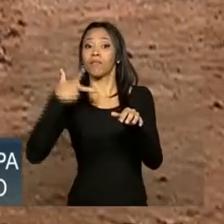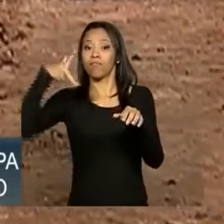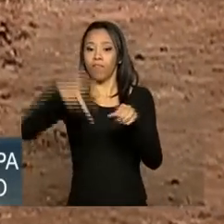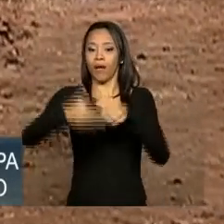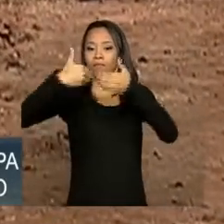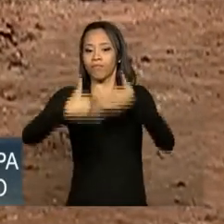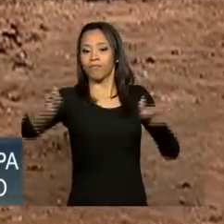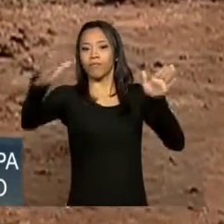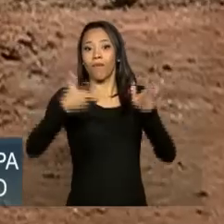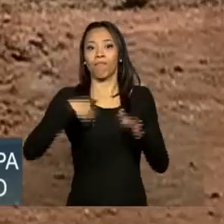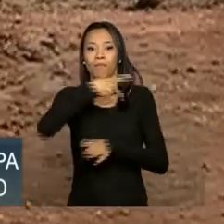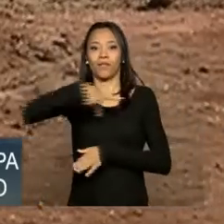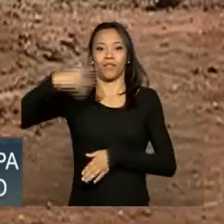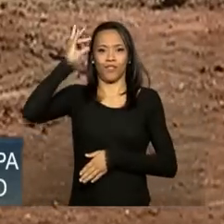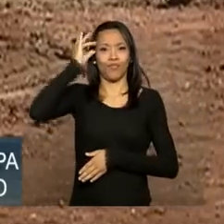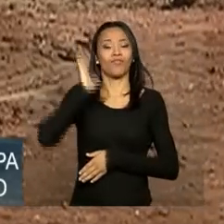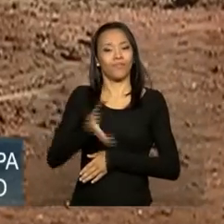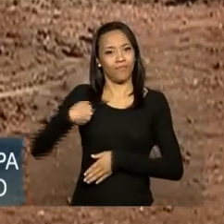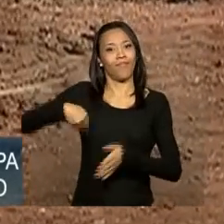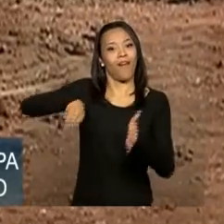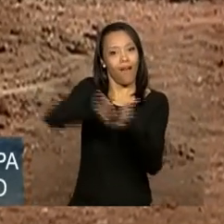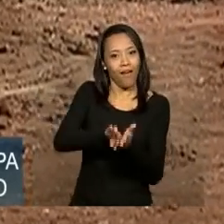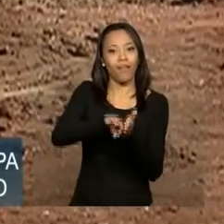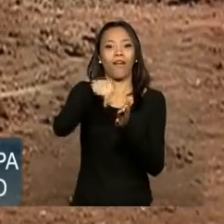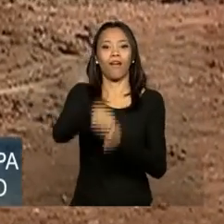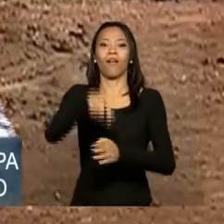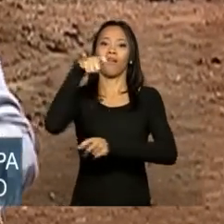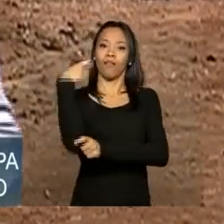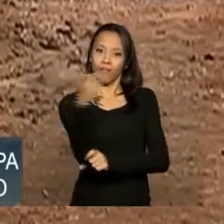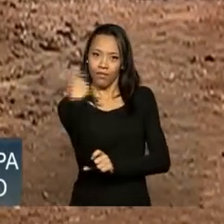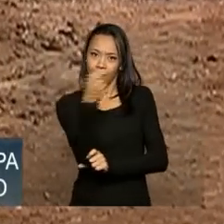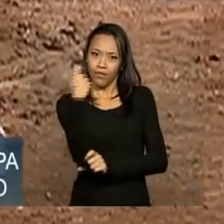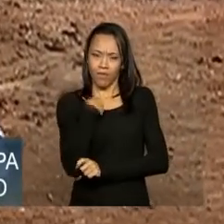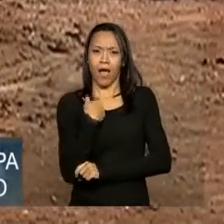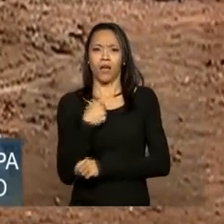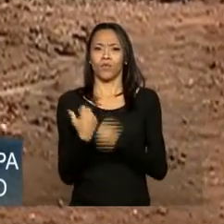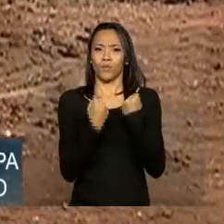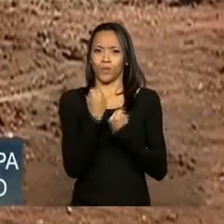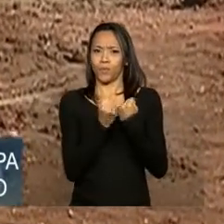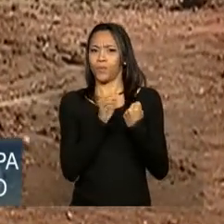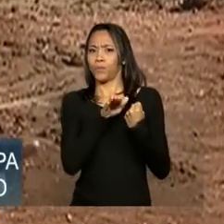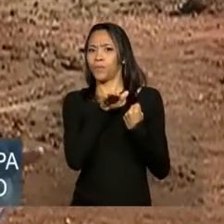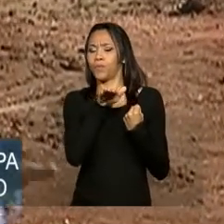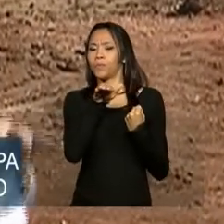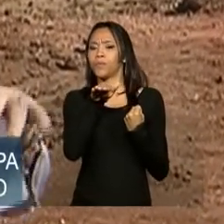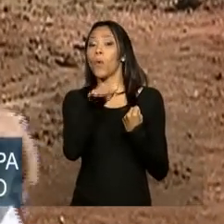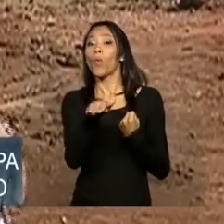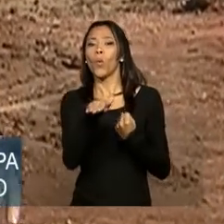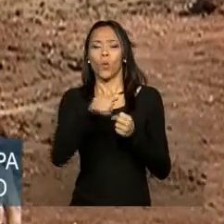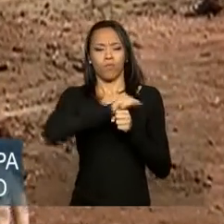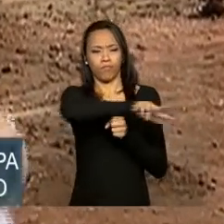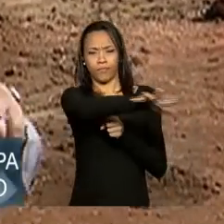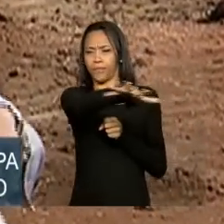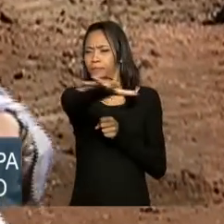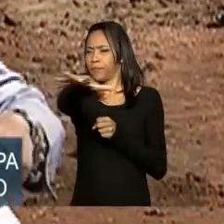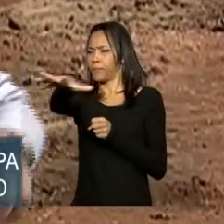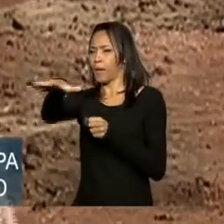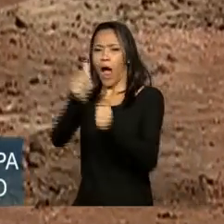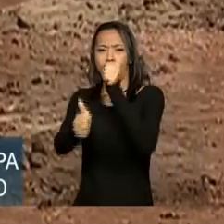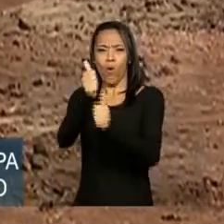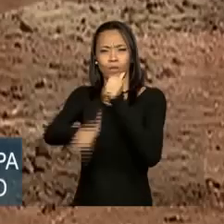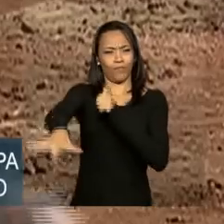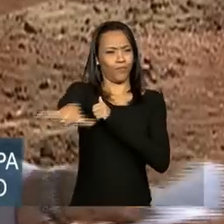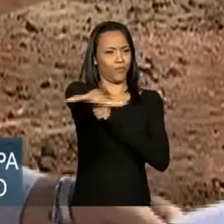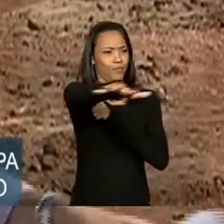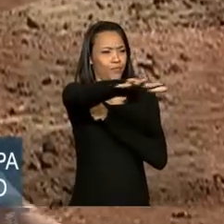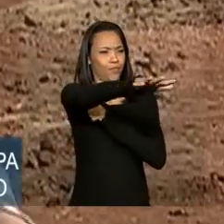Dilma Roussef a presidenta já chegou ao Rio Grande do Sul está se dirigindo aí para uma plantação que fica a cerca de 20 Km do local onde nós